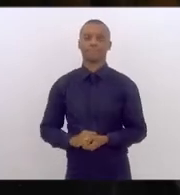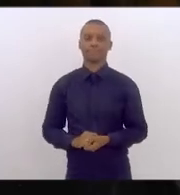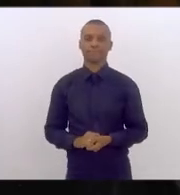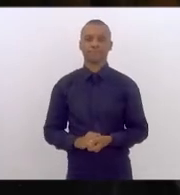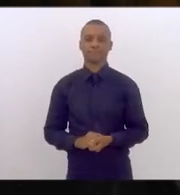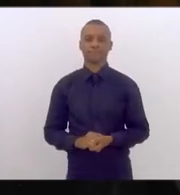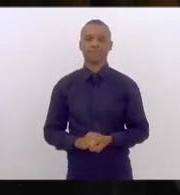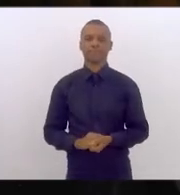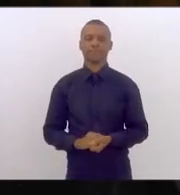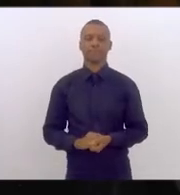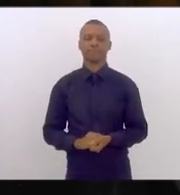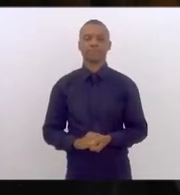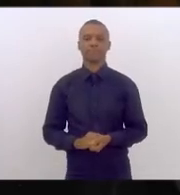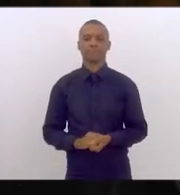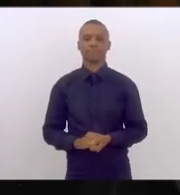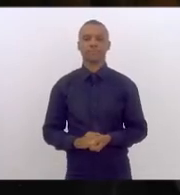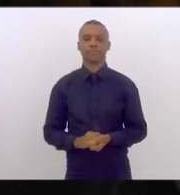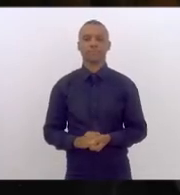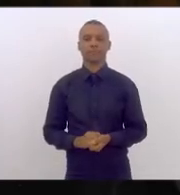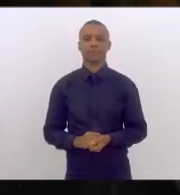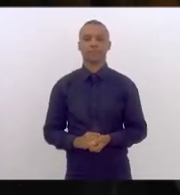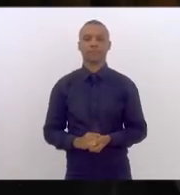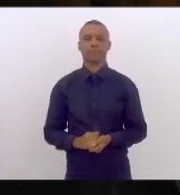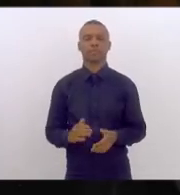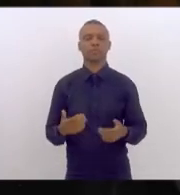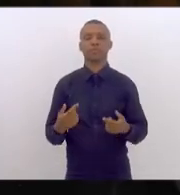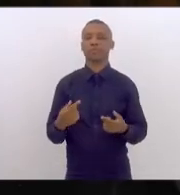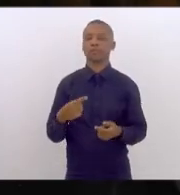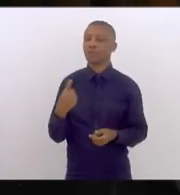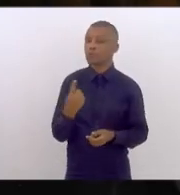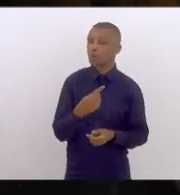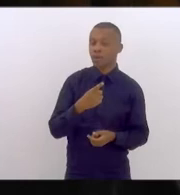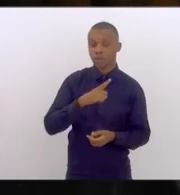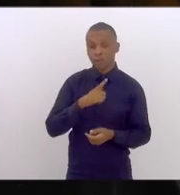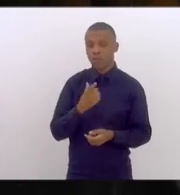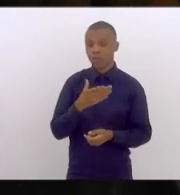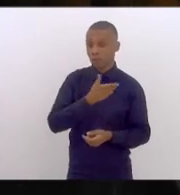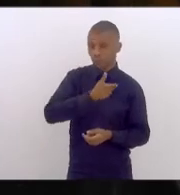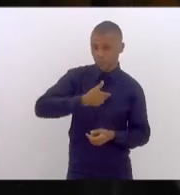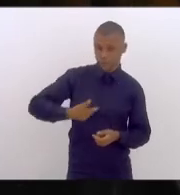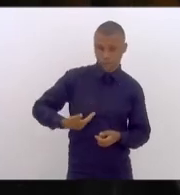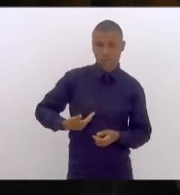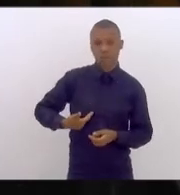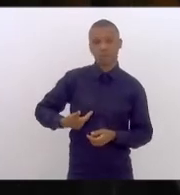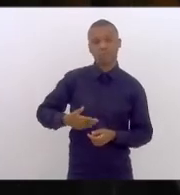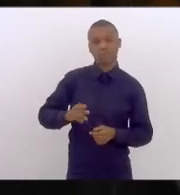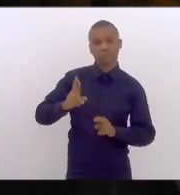e para que se tenha governos competentes